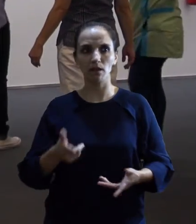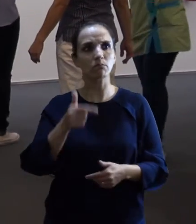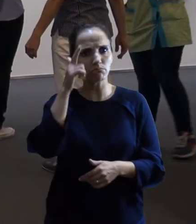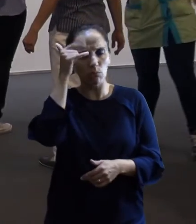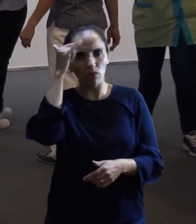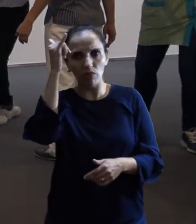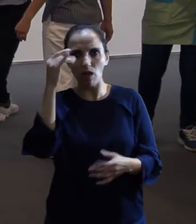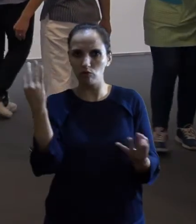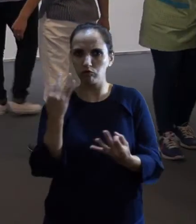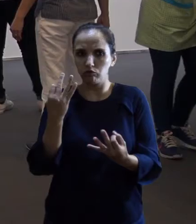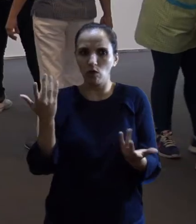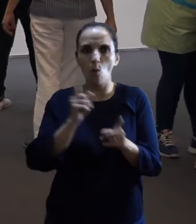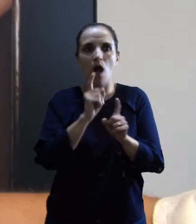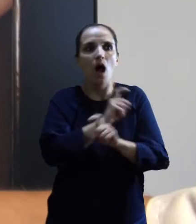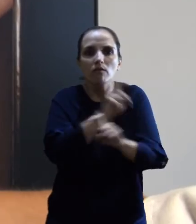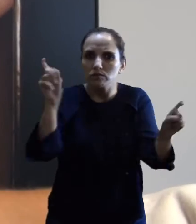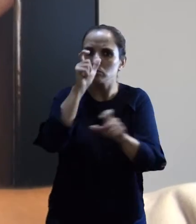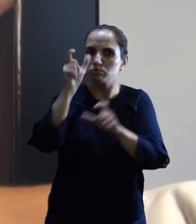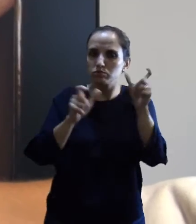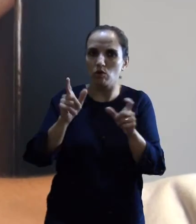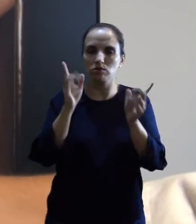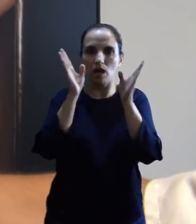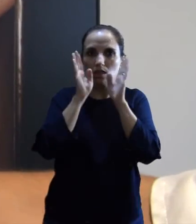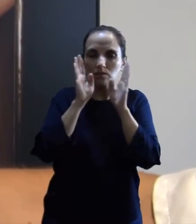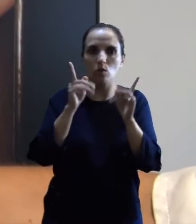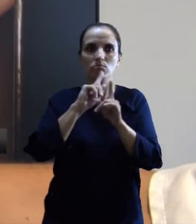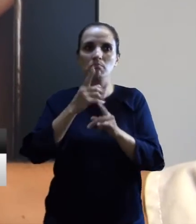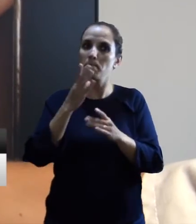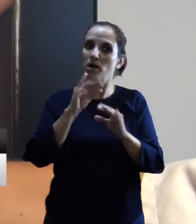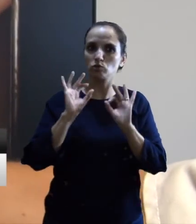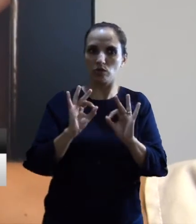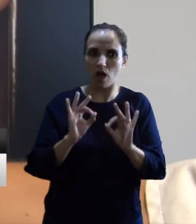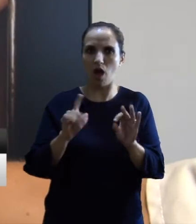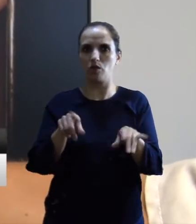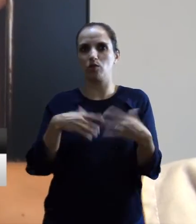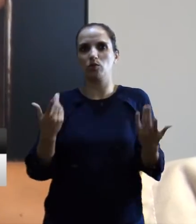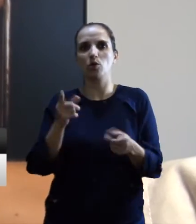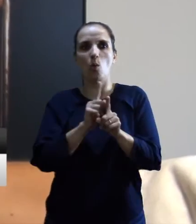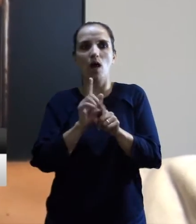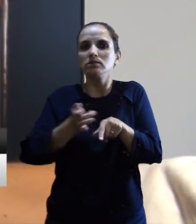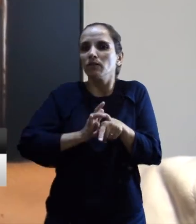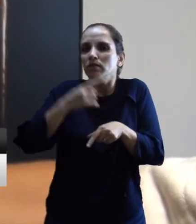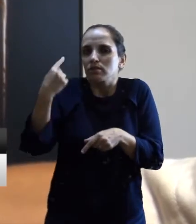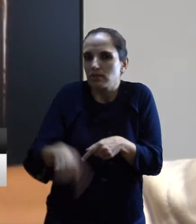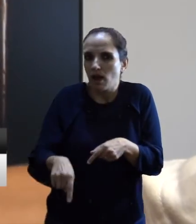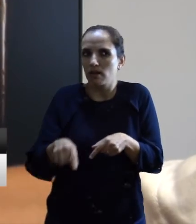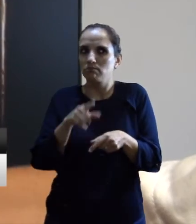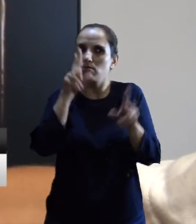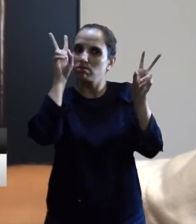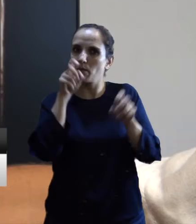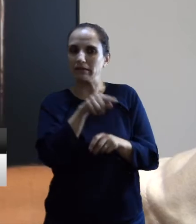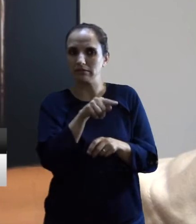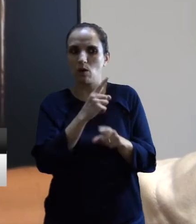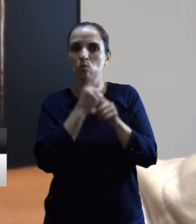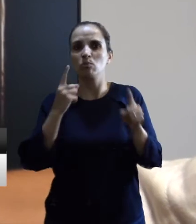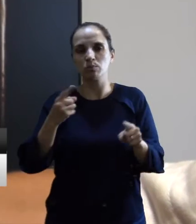Acho que foi muito boa ideia, porque alerta as pessoas para terem mais cuidado e para ficarem mais sensibilizadas ao